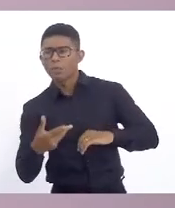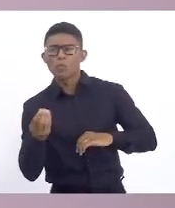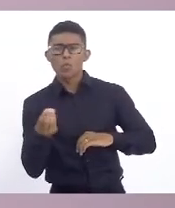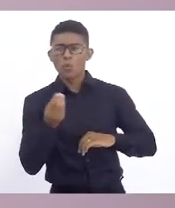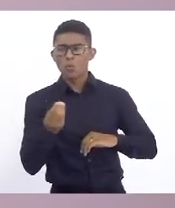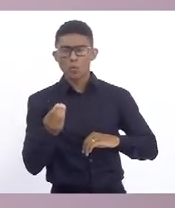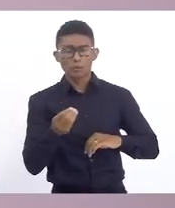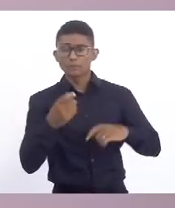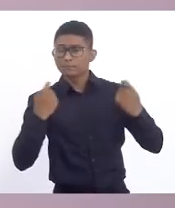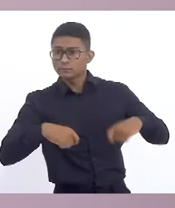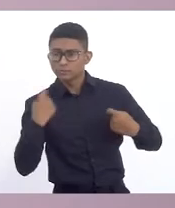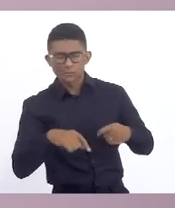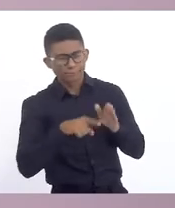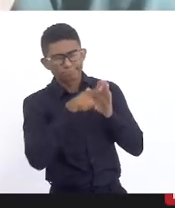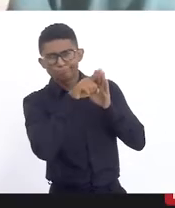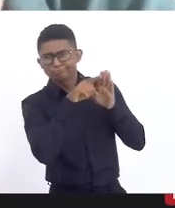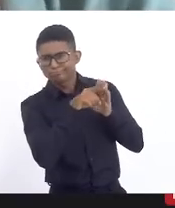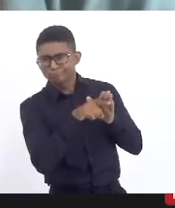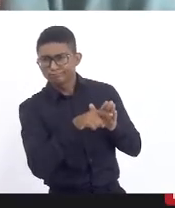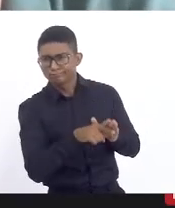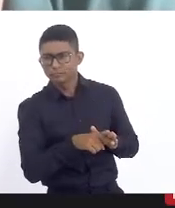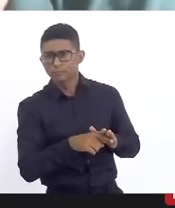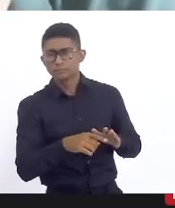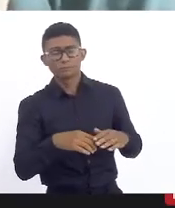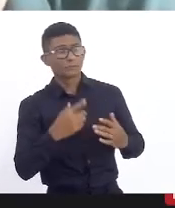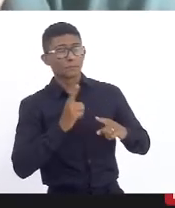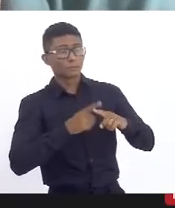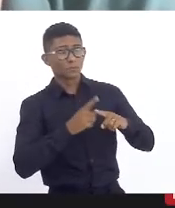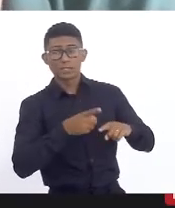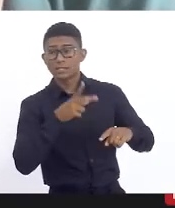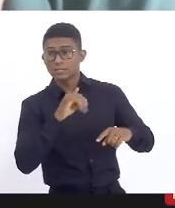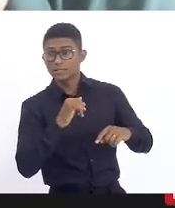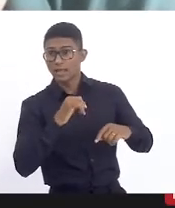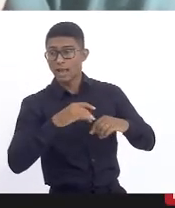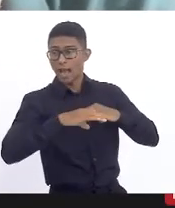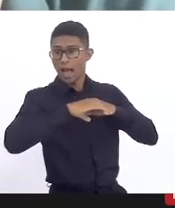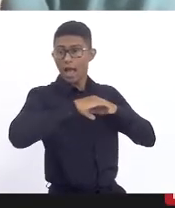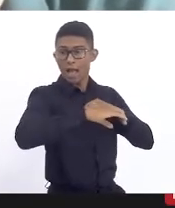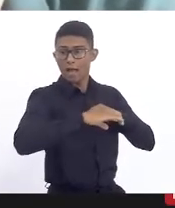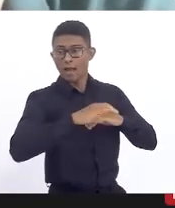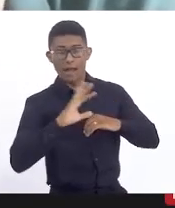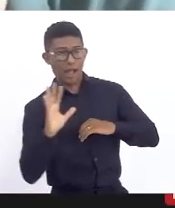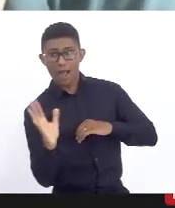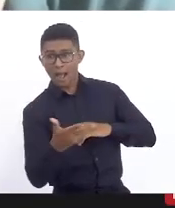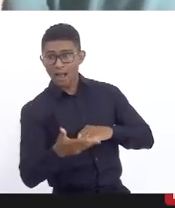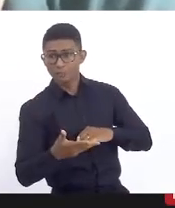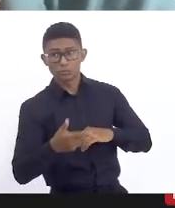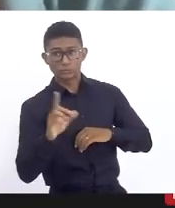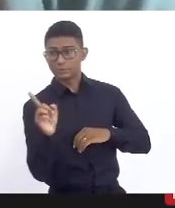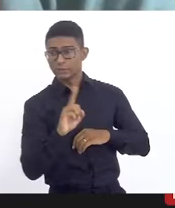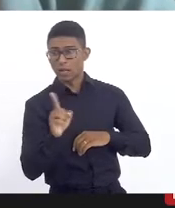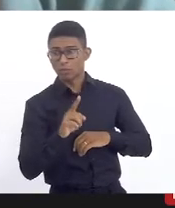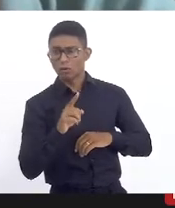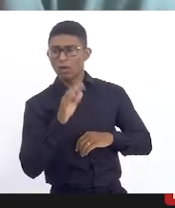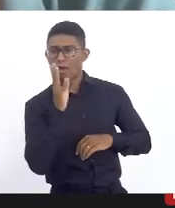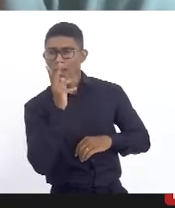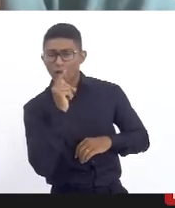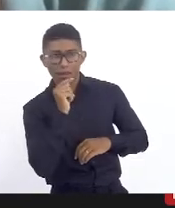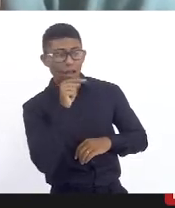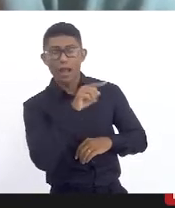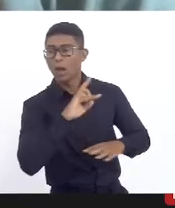o que causa fitoplâncton, cianobactérias e cianotoxinas é a estagnação da água. Por isso que o bombeamento